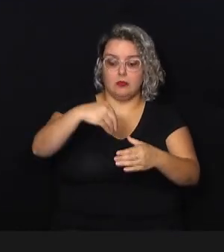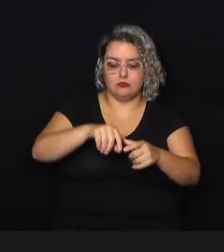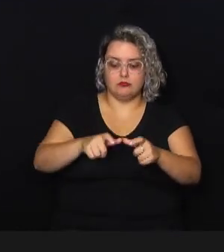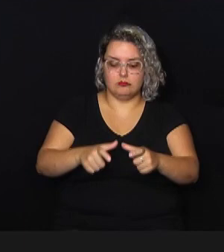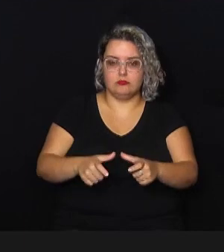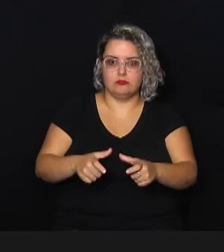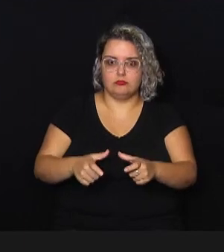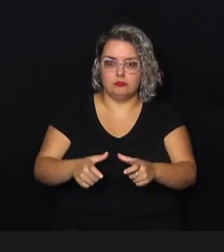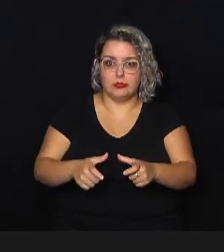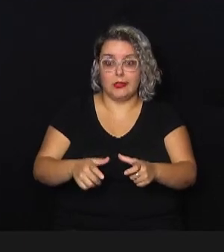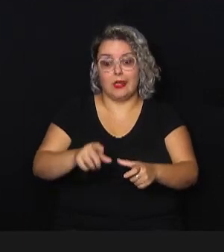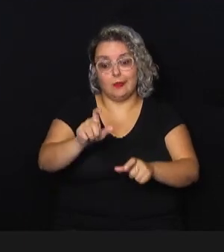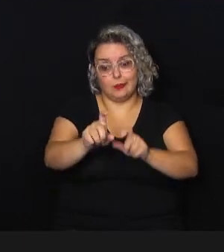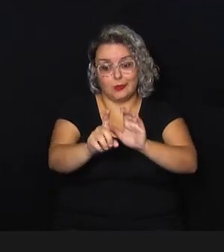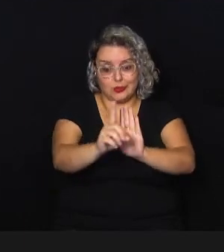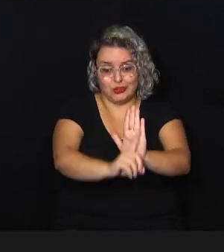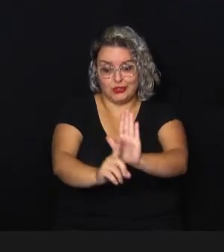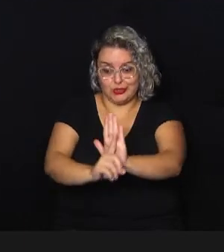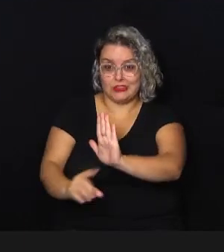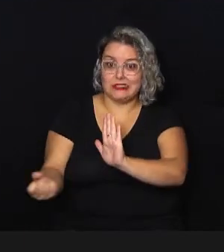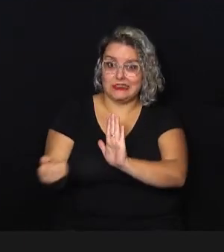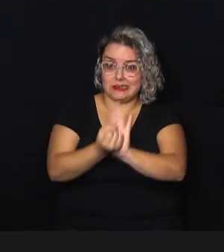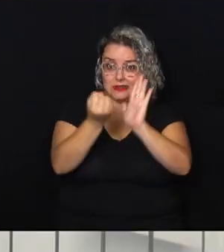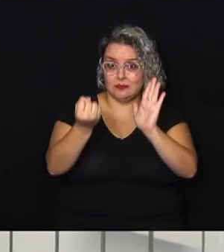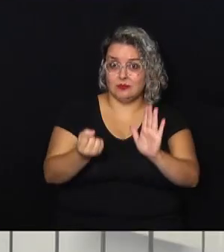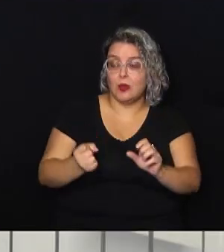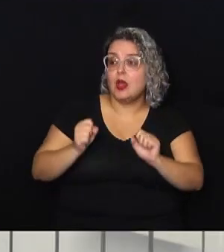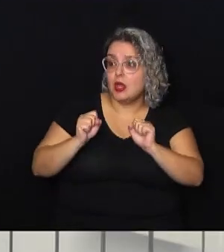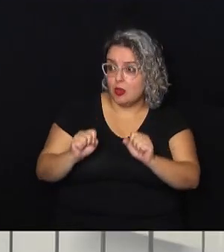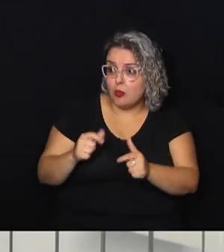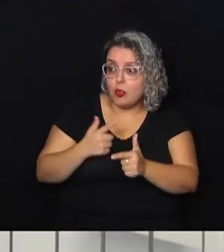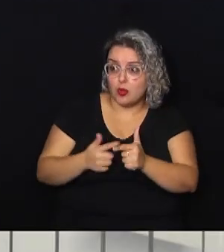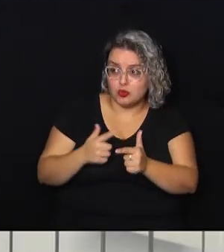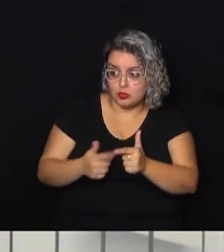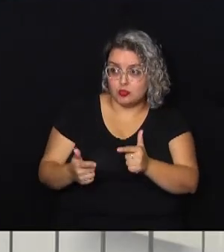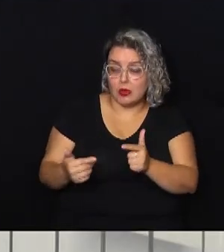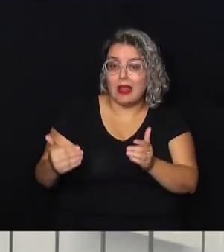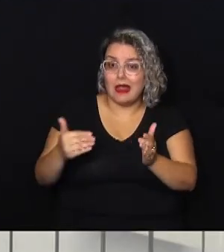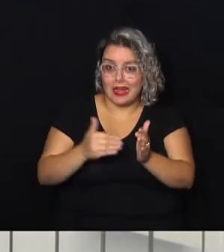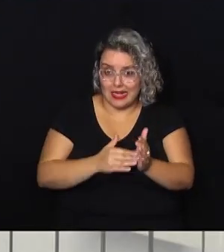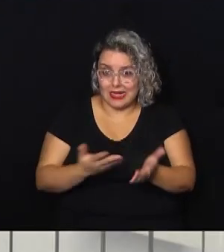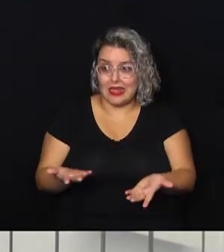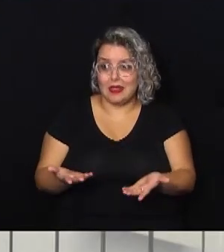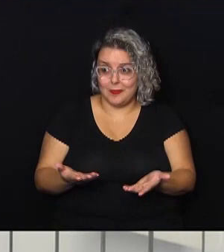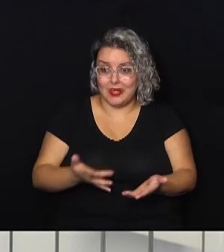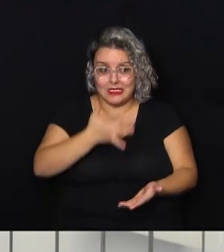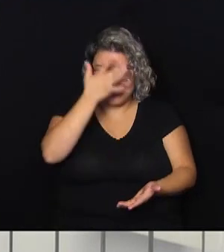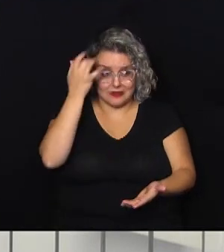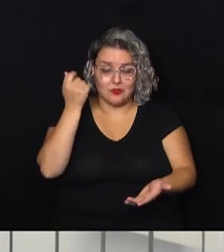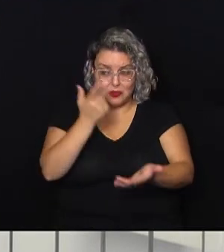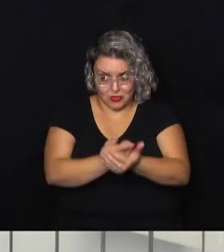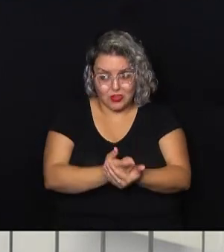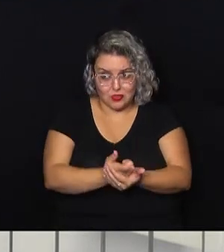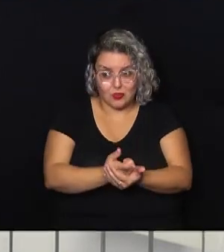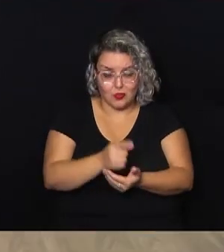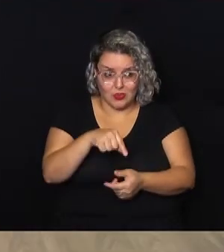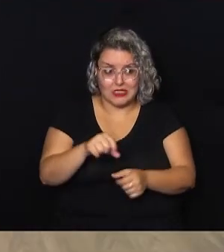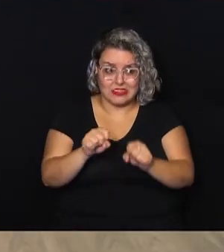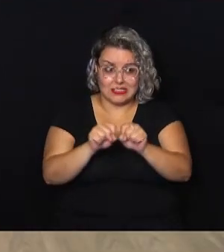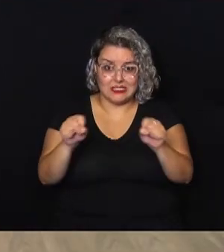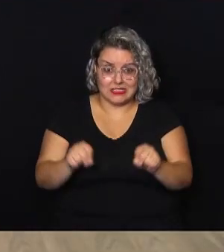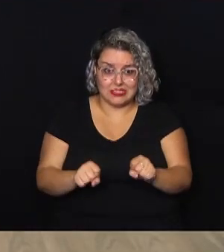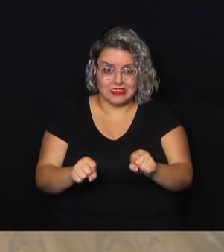autorais. E isso pode causar um problema até para esse consumidor que está com esse sistema, porque